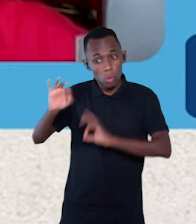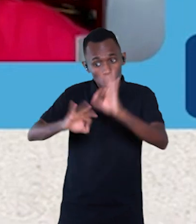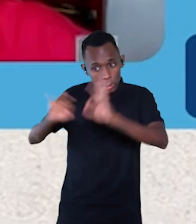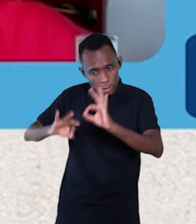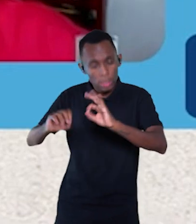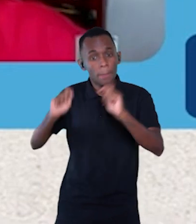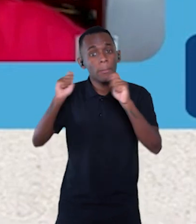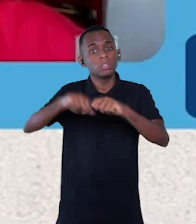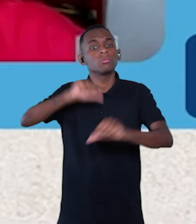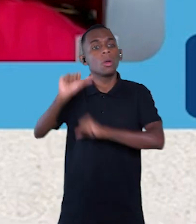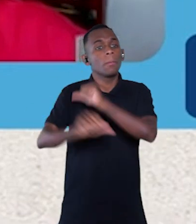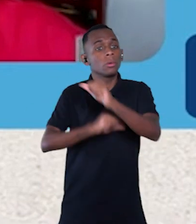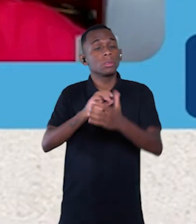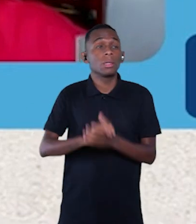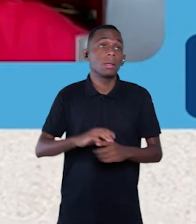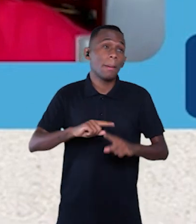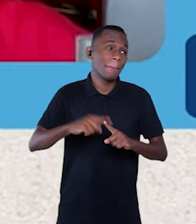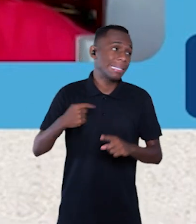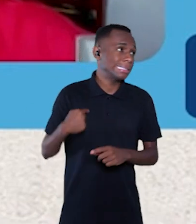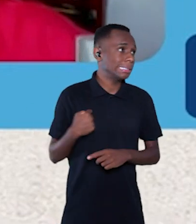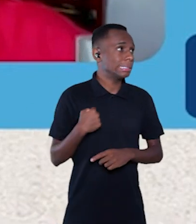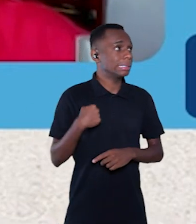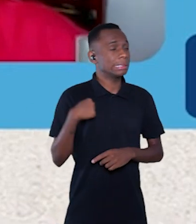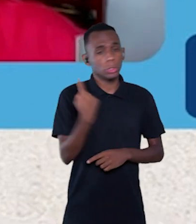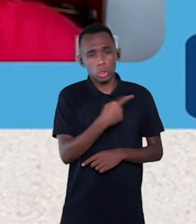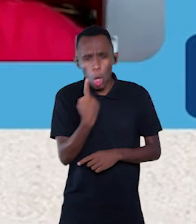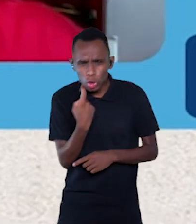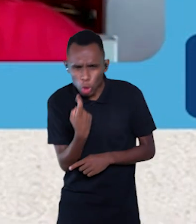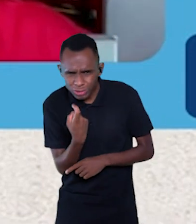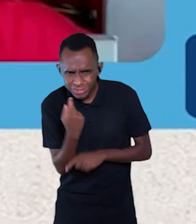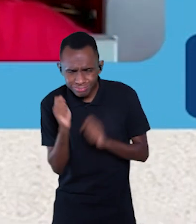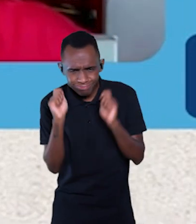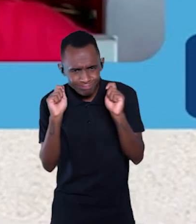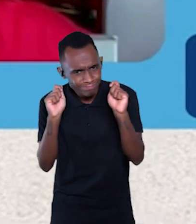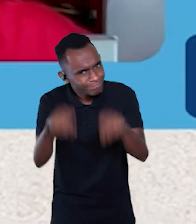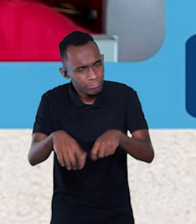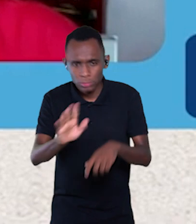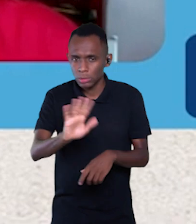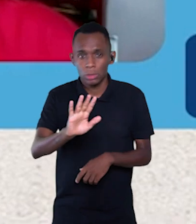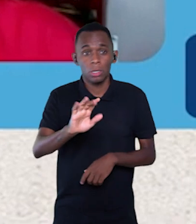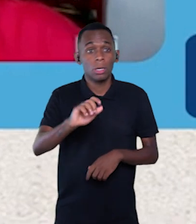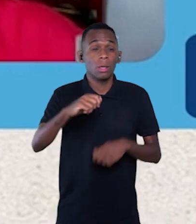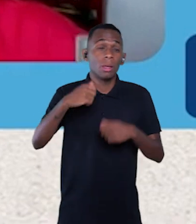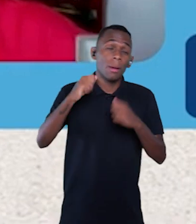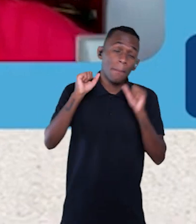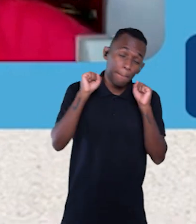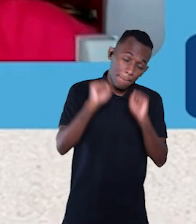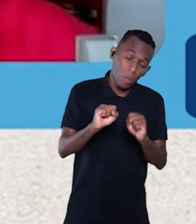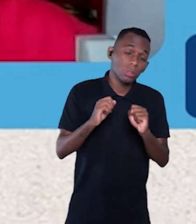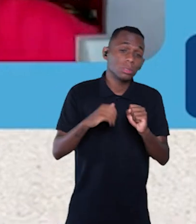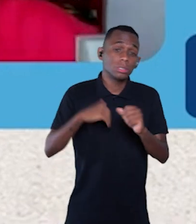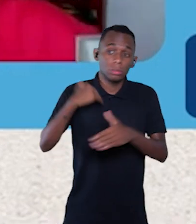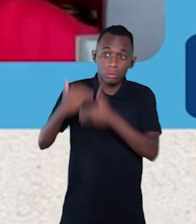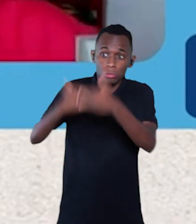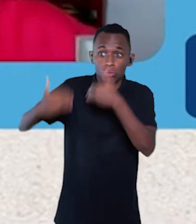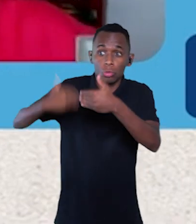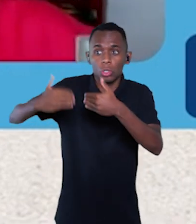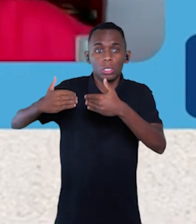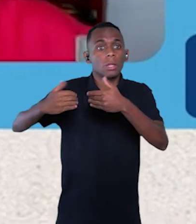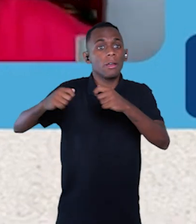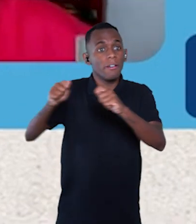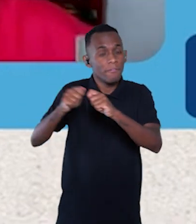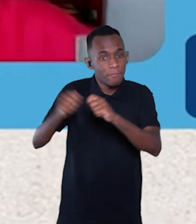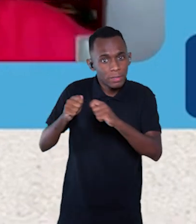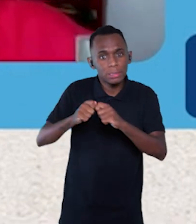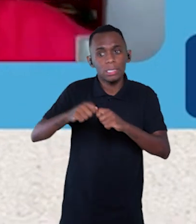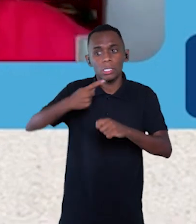se organiza, a gente conseguir mudar as coisas. Eu só acho que sozinho a gente não faz nada. A gente consegue fazer esse tantão de coisas quando a gente